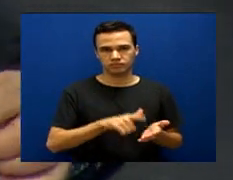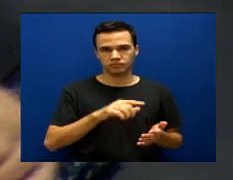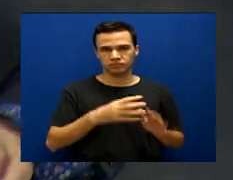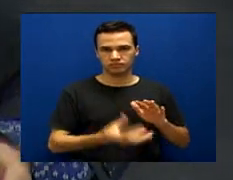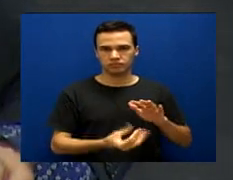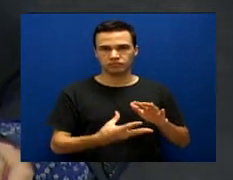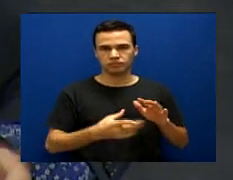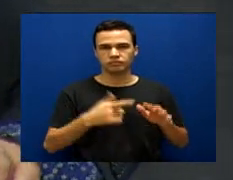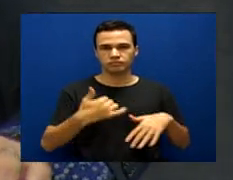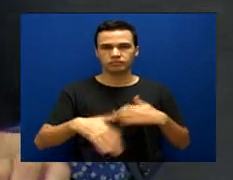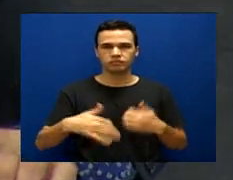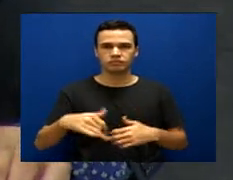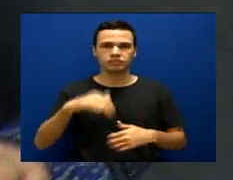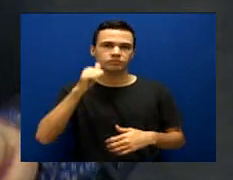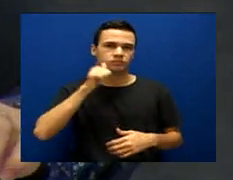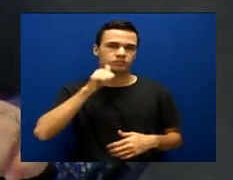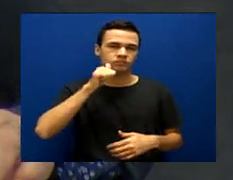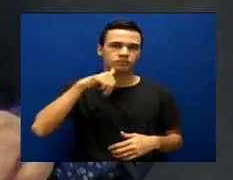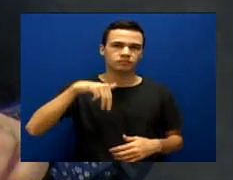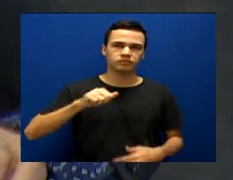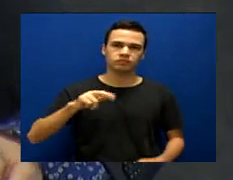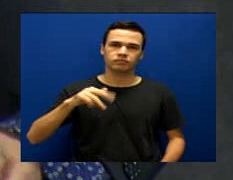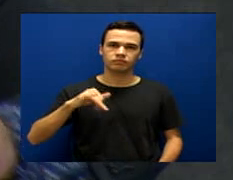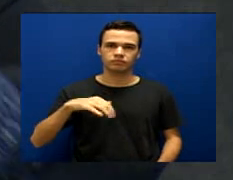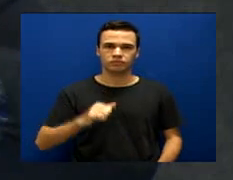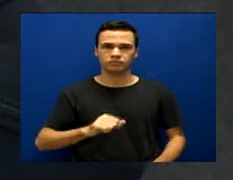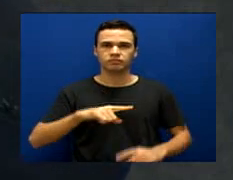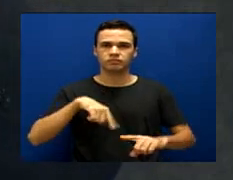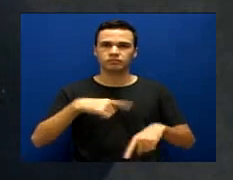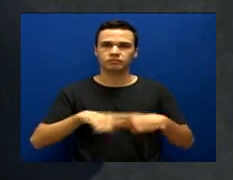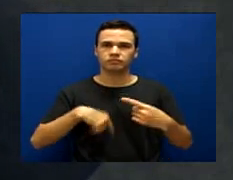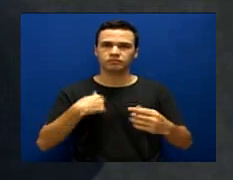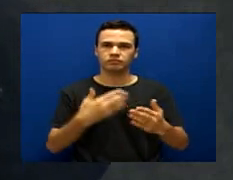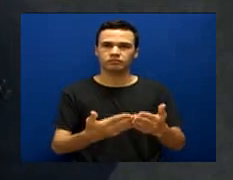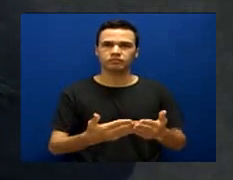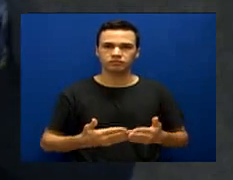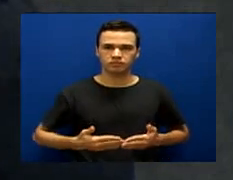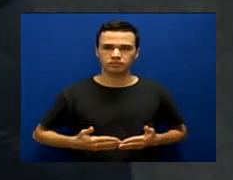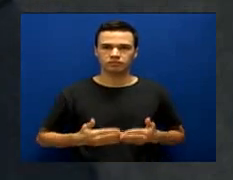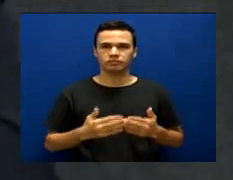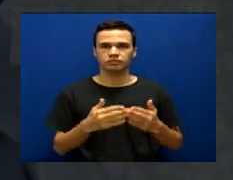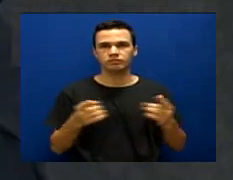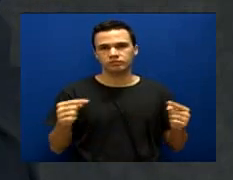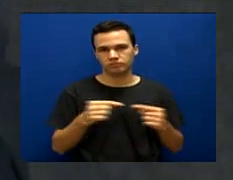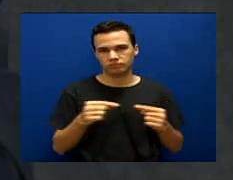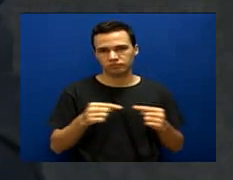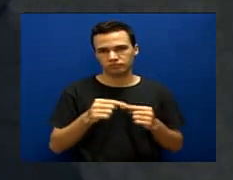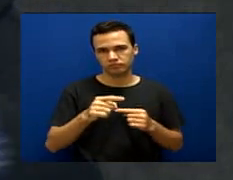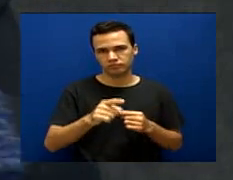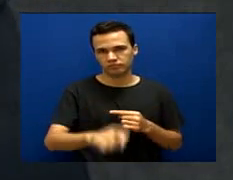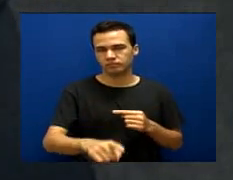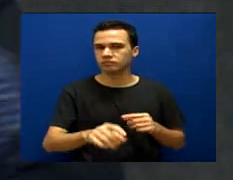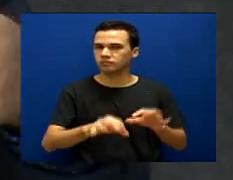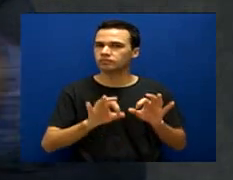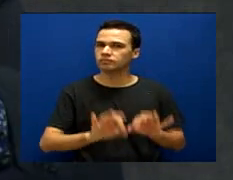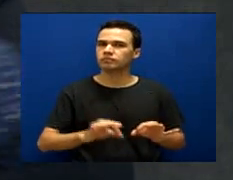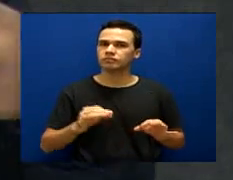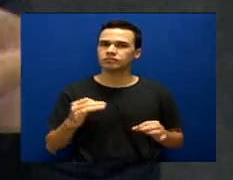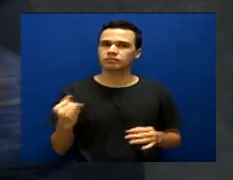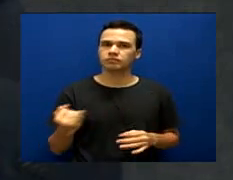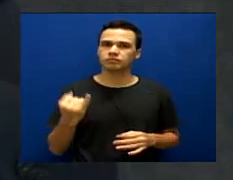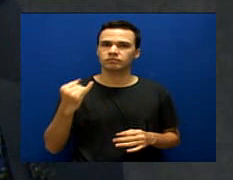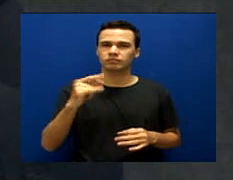a Mariana Borg. E depois eu pediria, então, eu acho que em função de ser uma coisa emblemática, essa questão